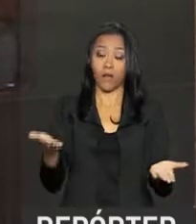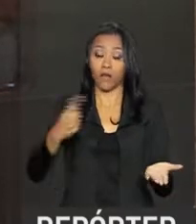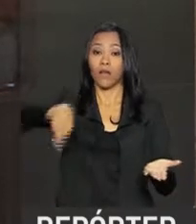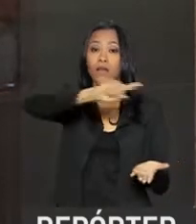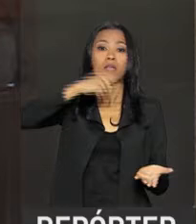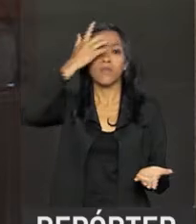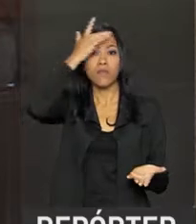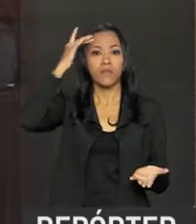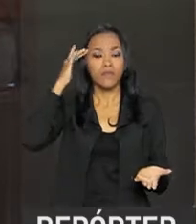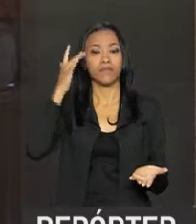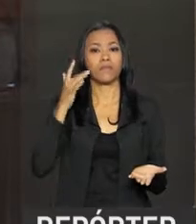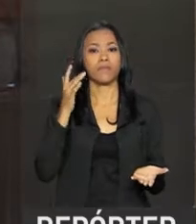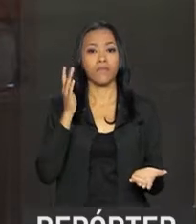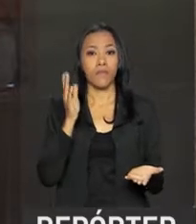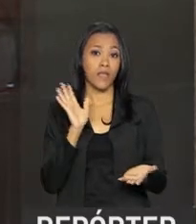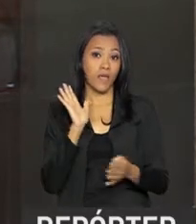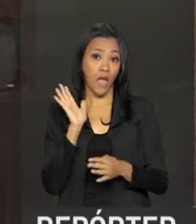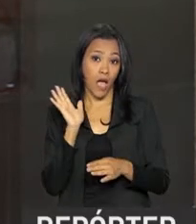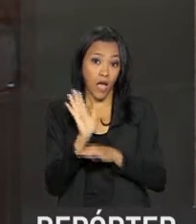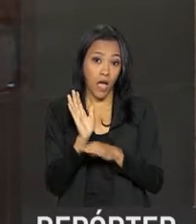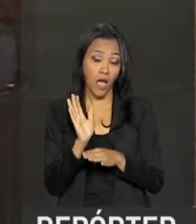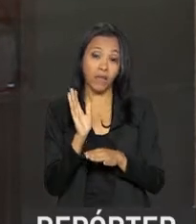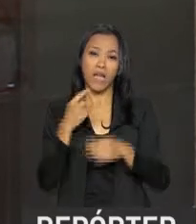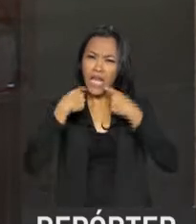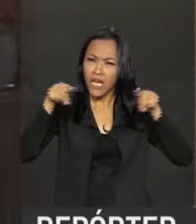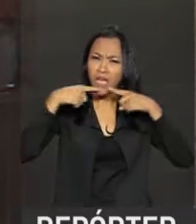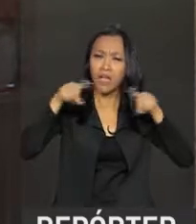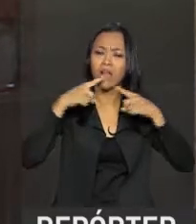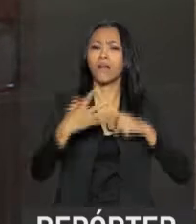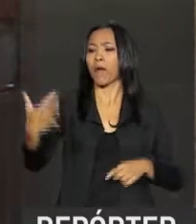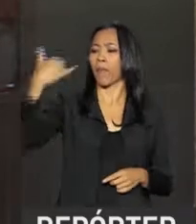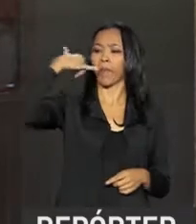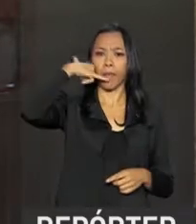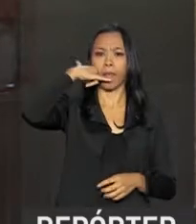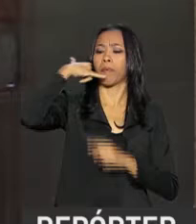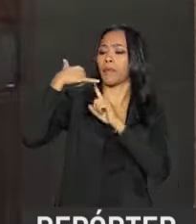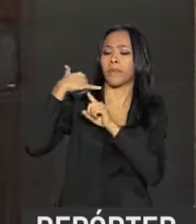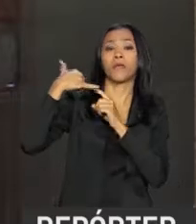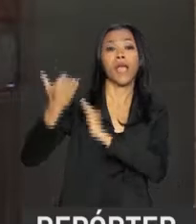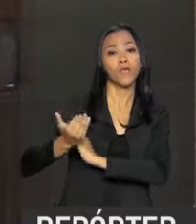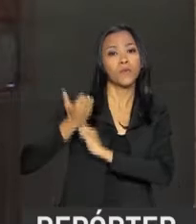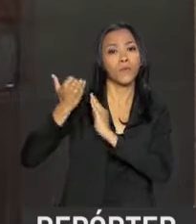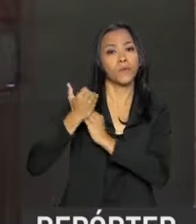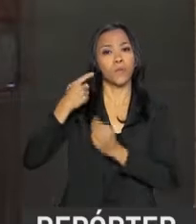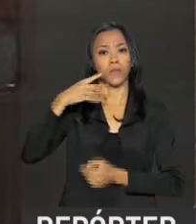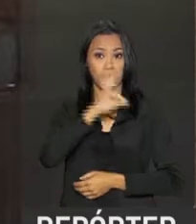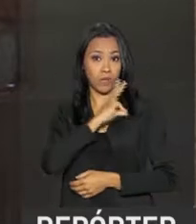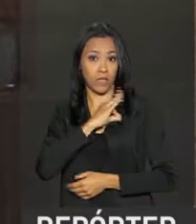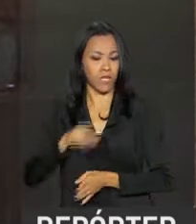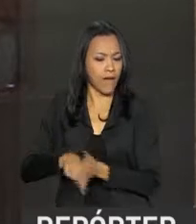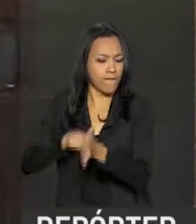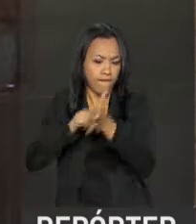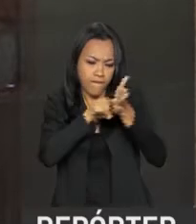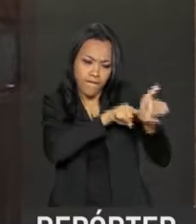que contribuírem para os serviços do Disque Denúncia com informações que auxiliem aí nas investigações policiais vão